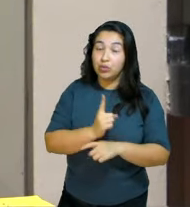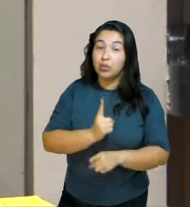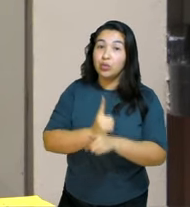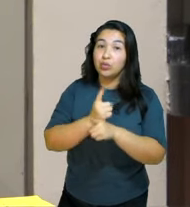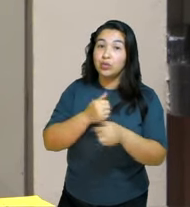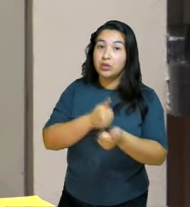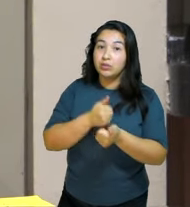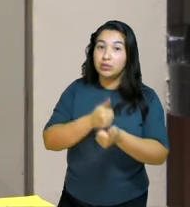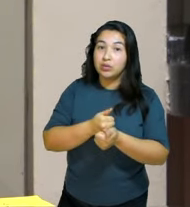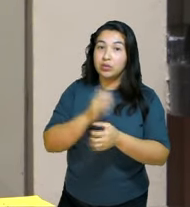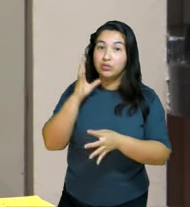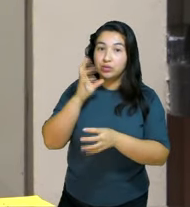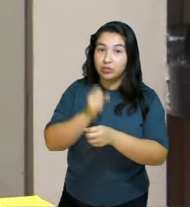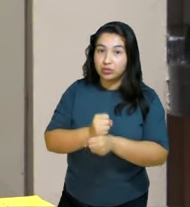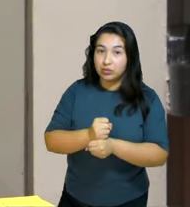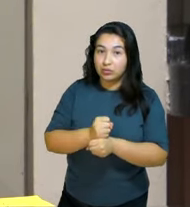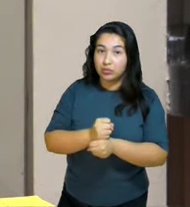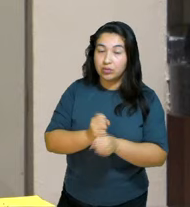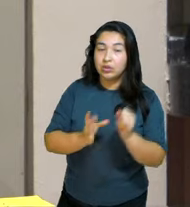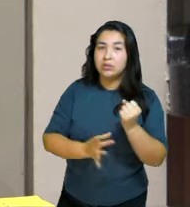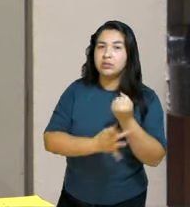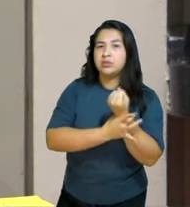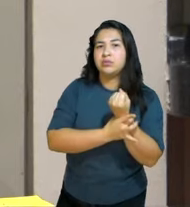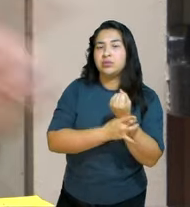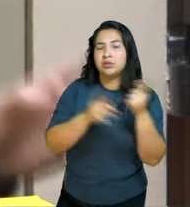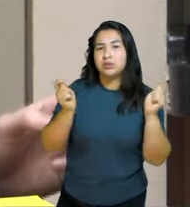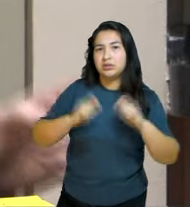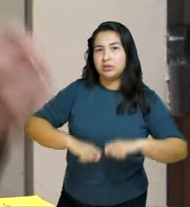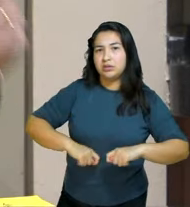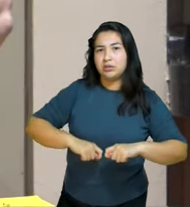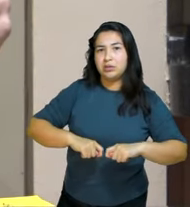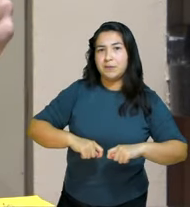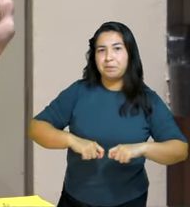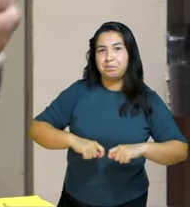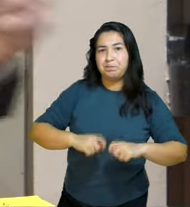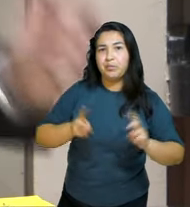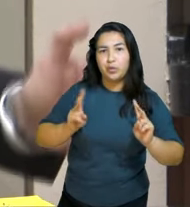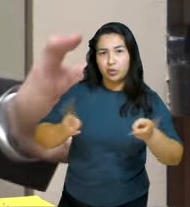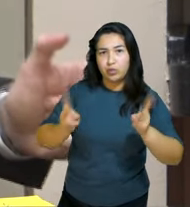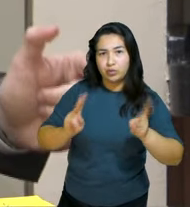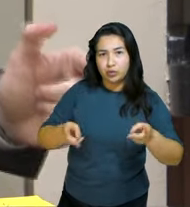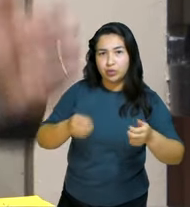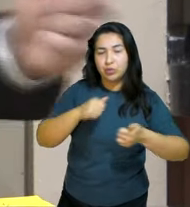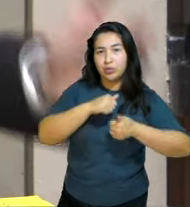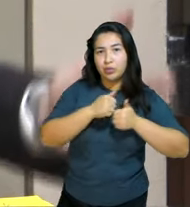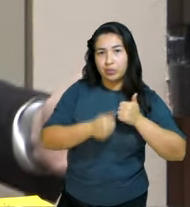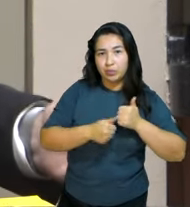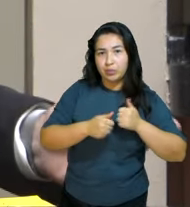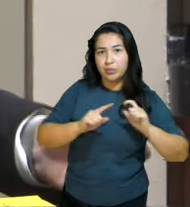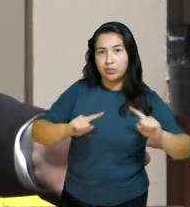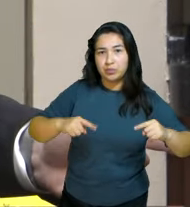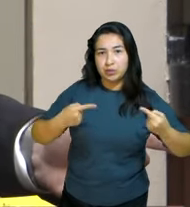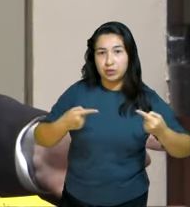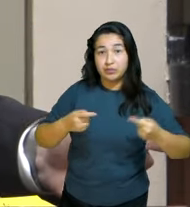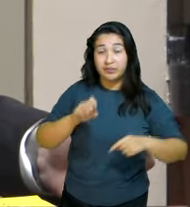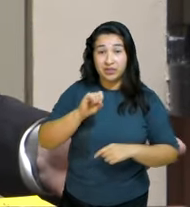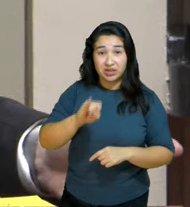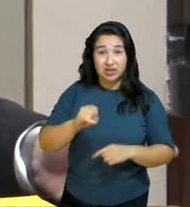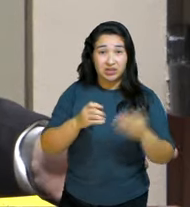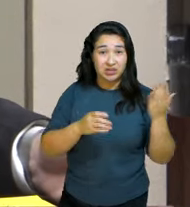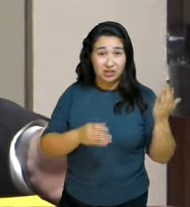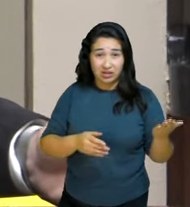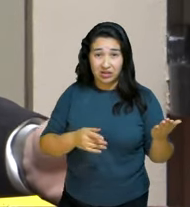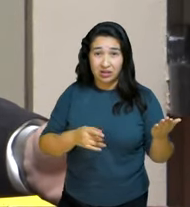garanta o calendário desse ano. Senão, se tiver um apontamento agora, o presidente Freiberg talvez não continue com a resolução como está, e